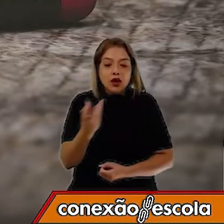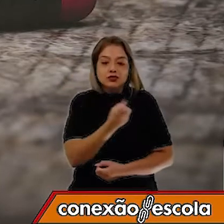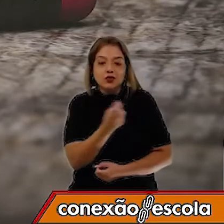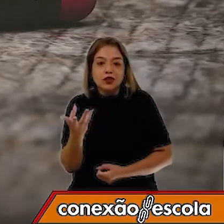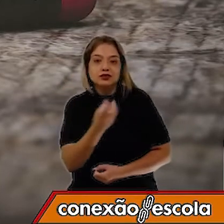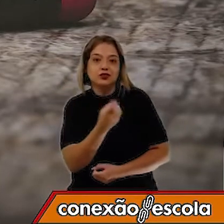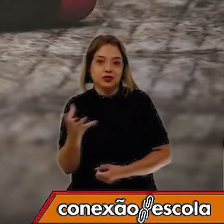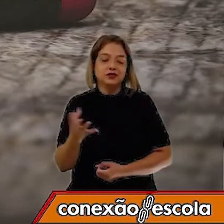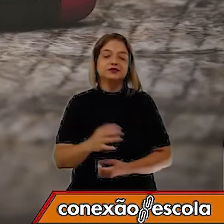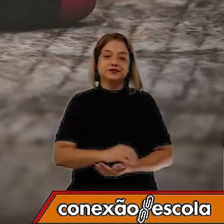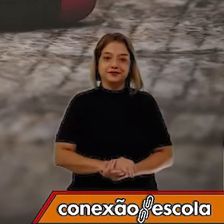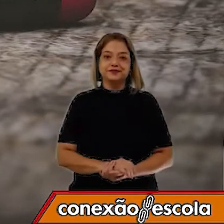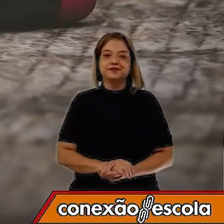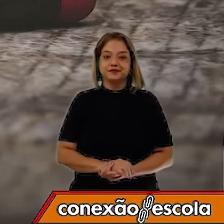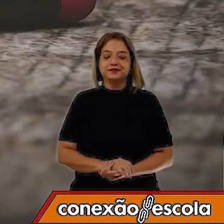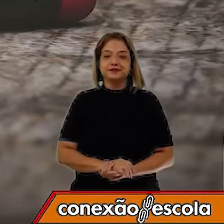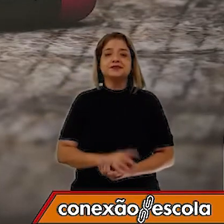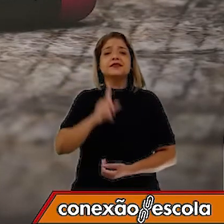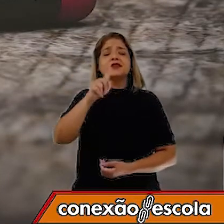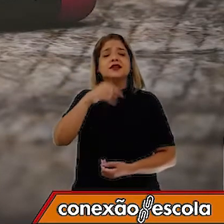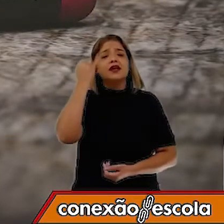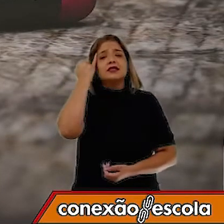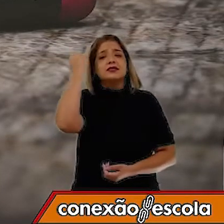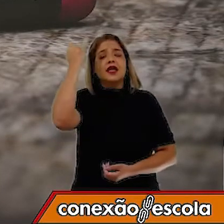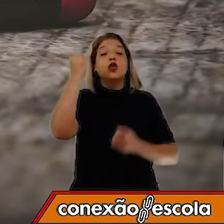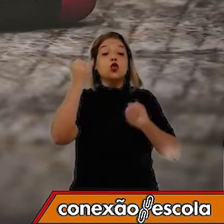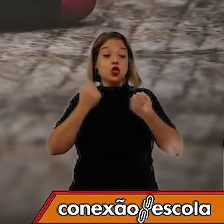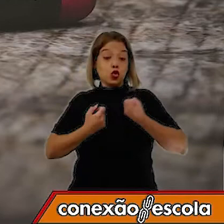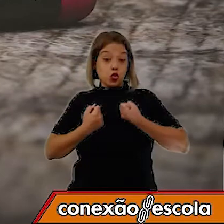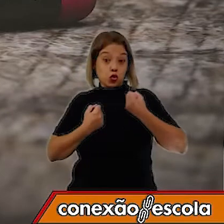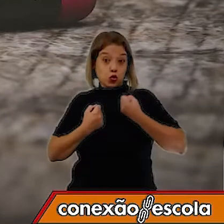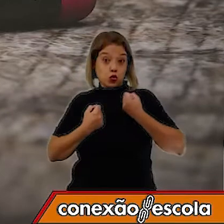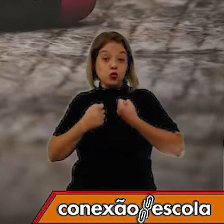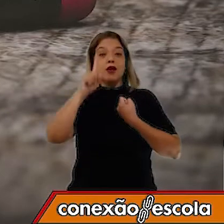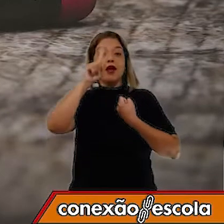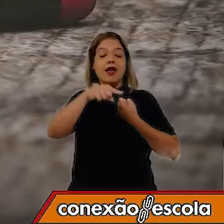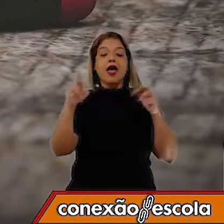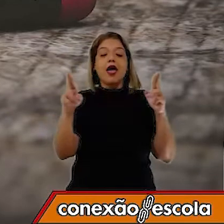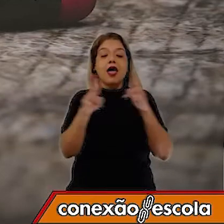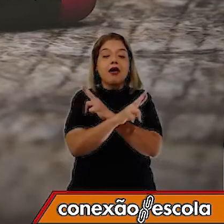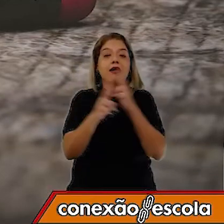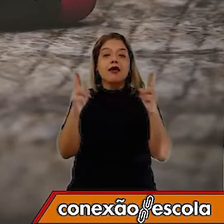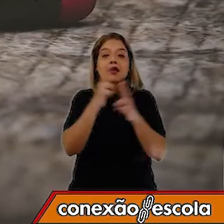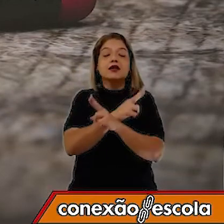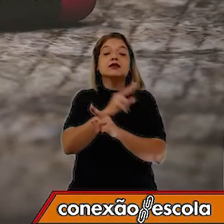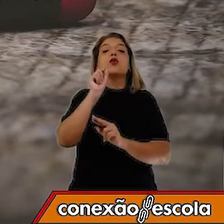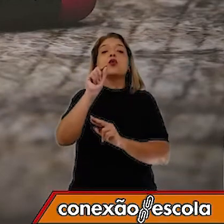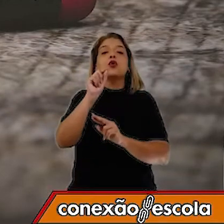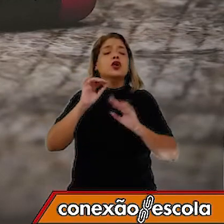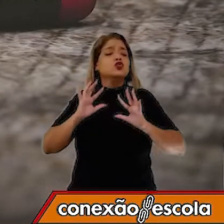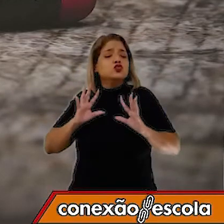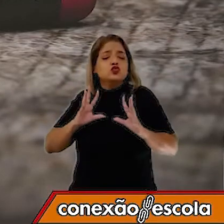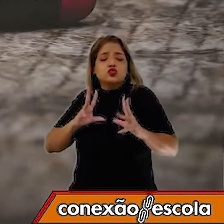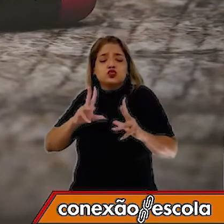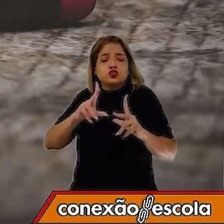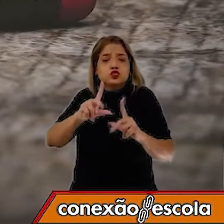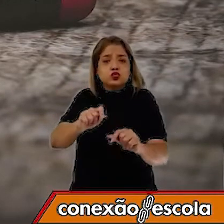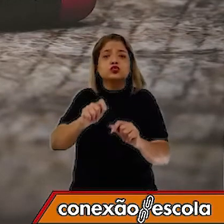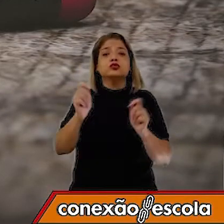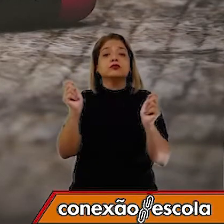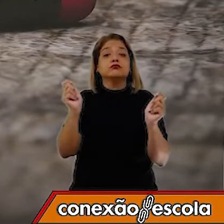Então, a ideia do número está relacionado a tudo que pode